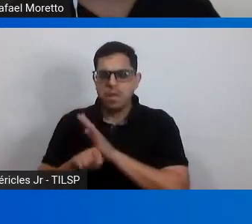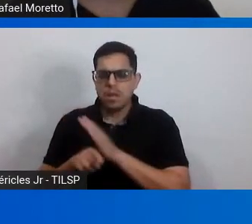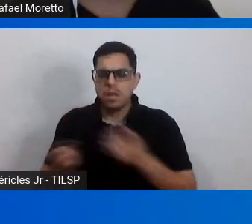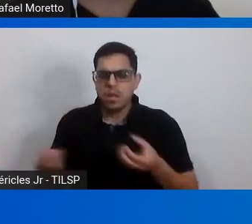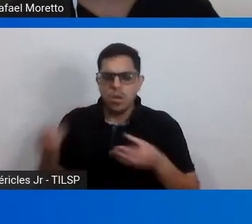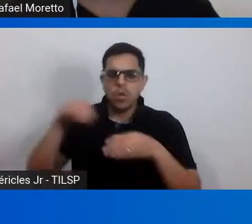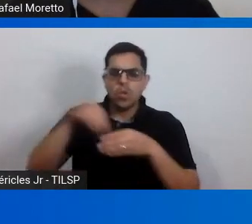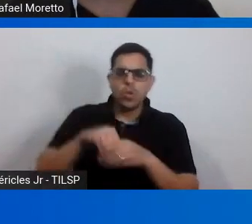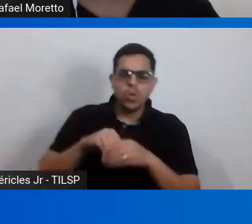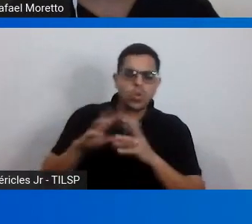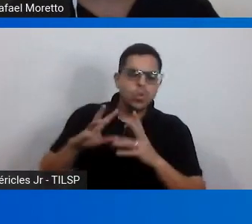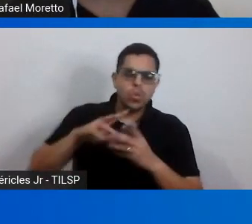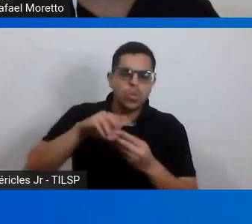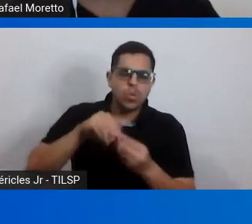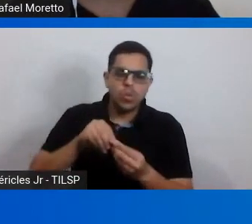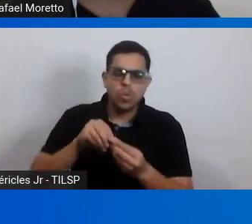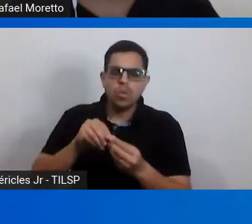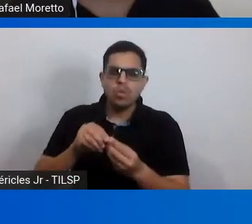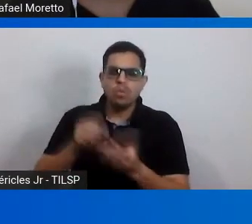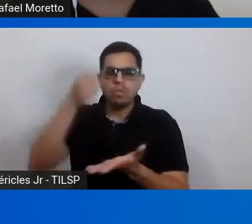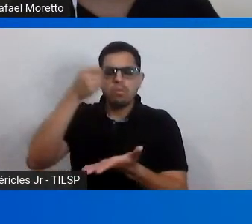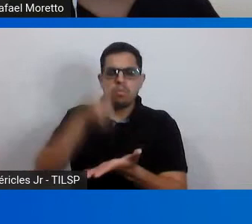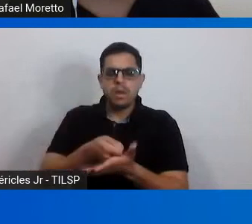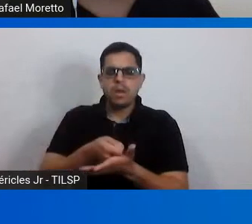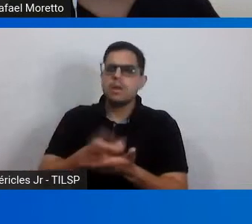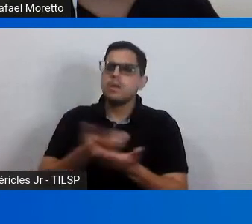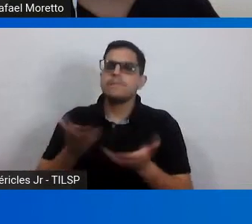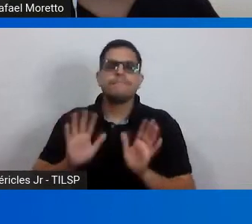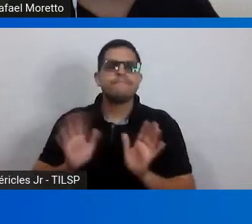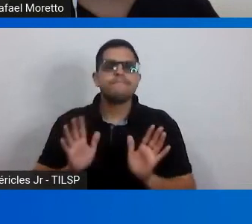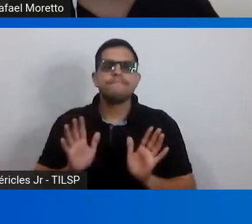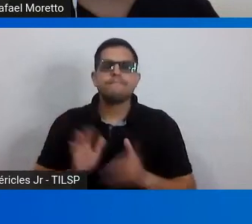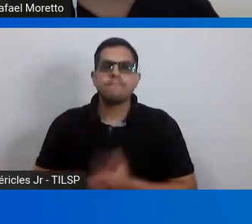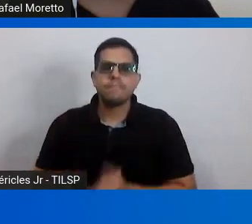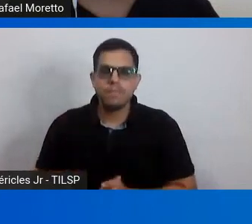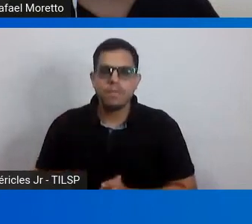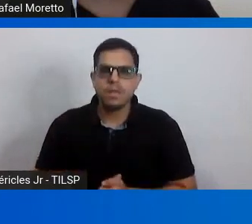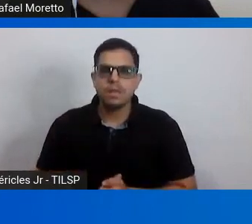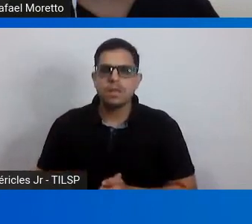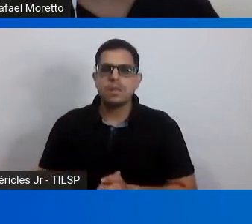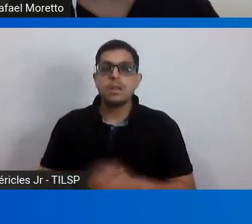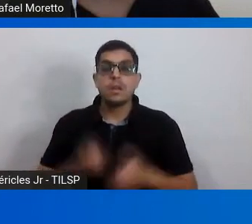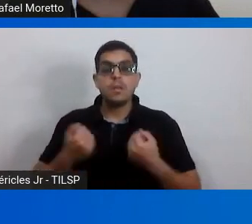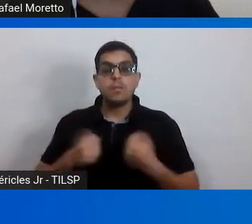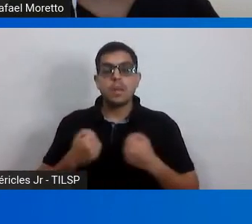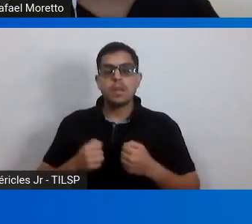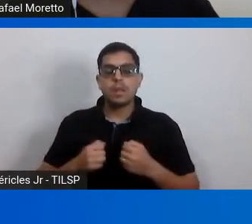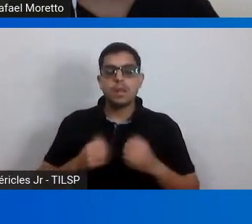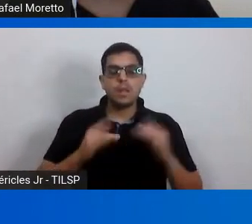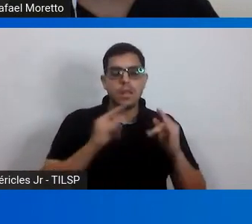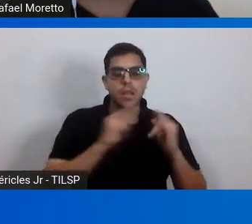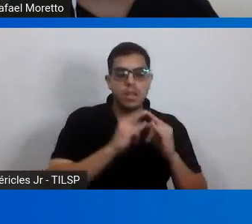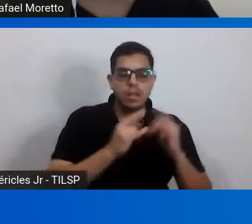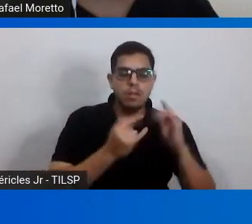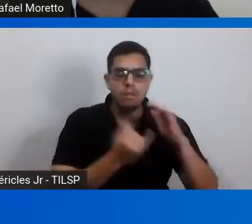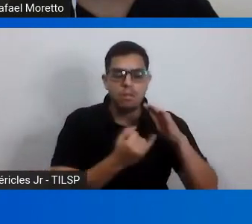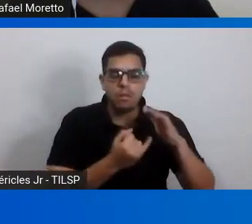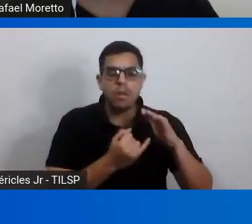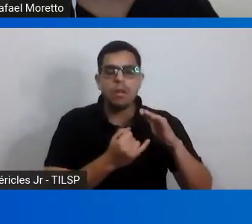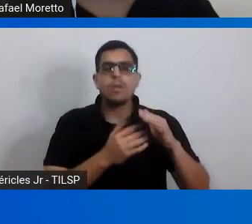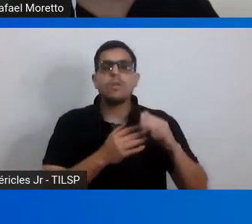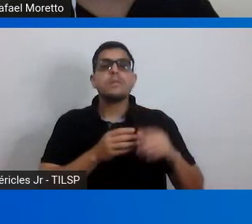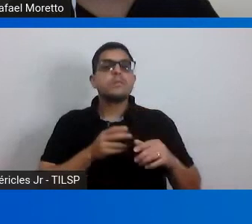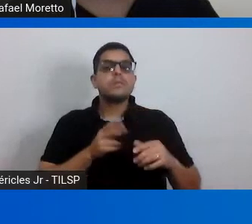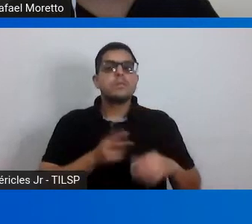ao final seria fundamental que instituições pudessem ter autonomia para inclusive trabalhar se eu consigo trabalhar